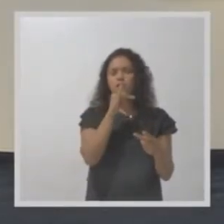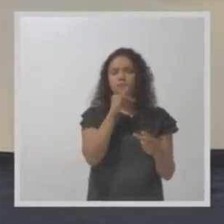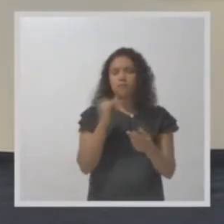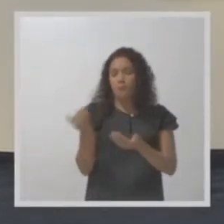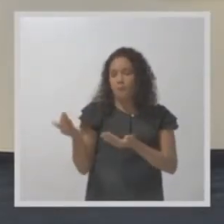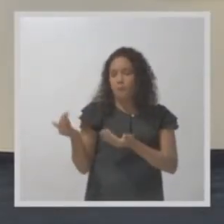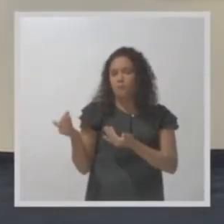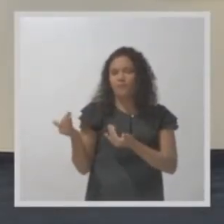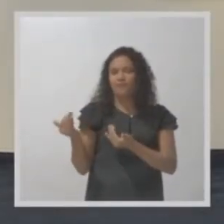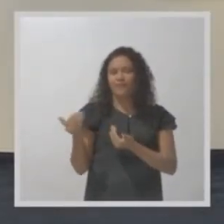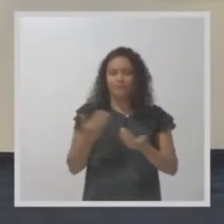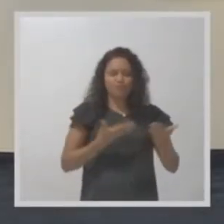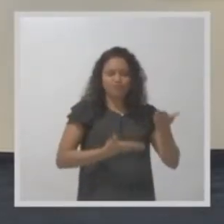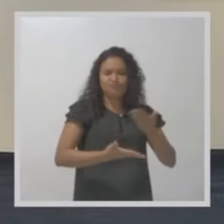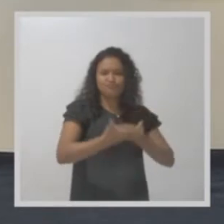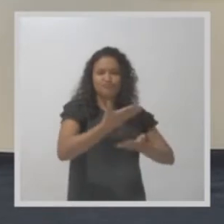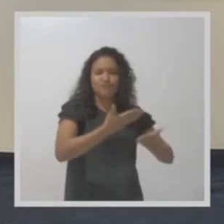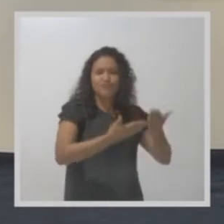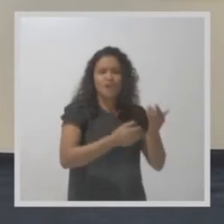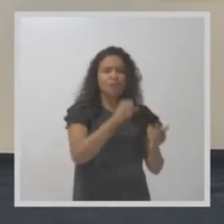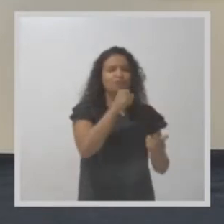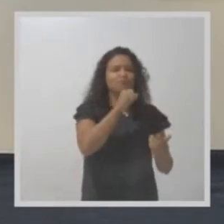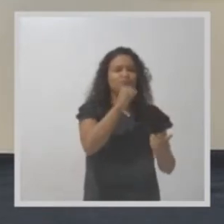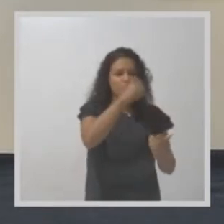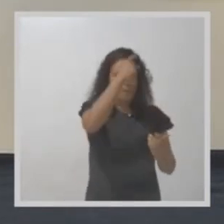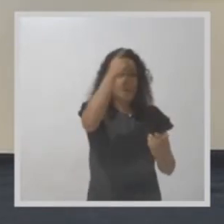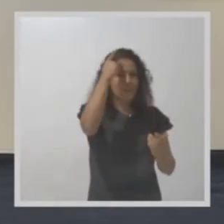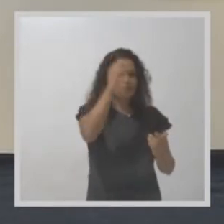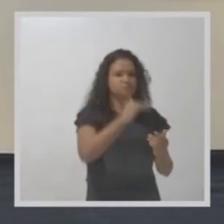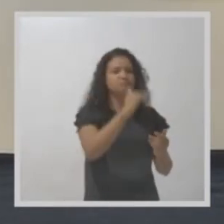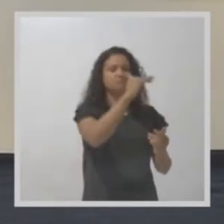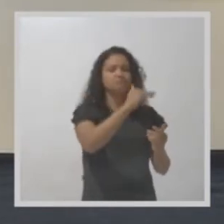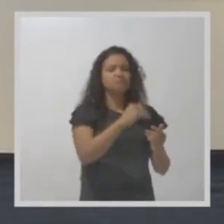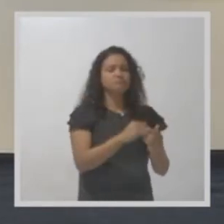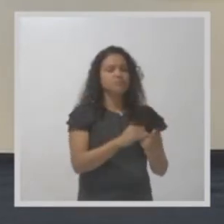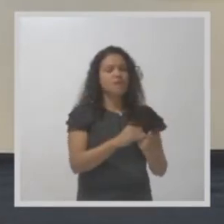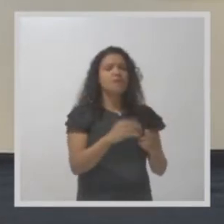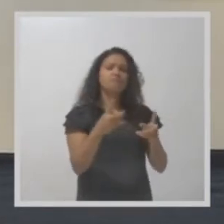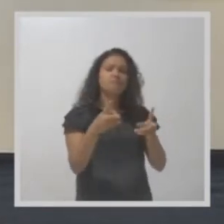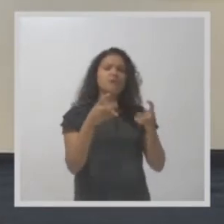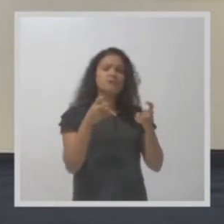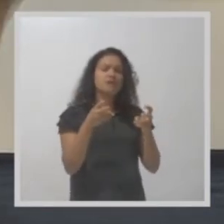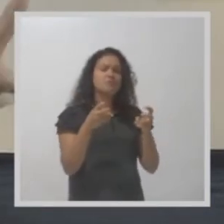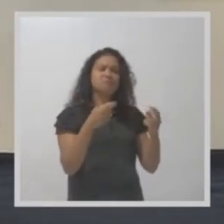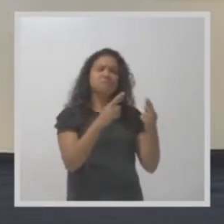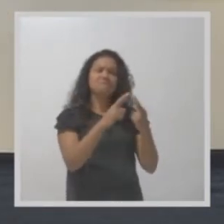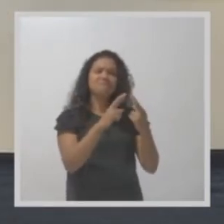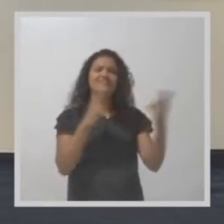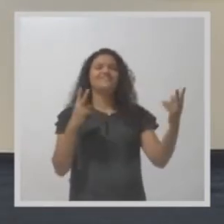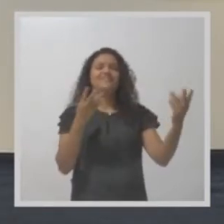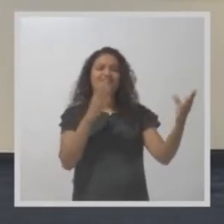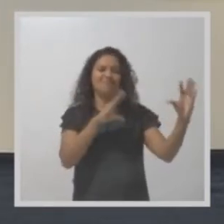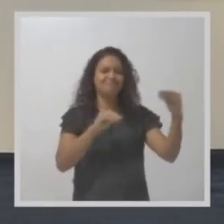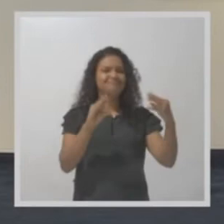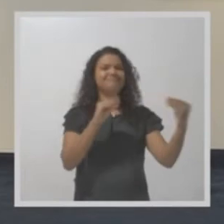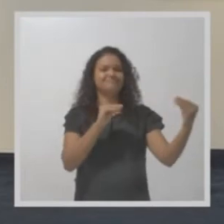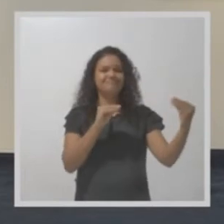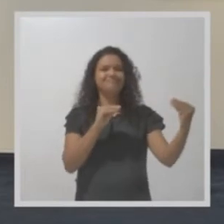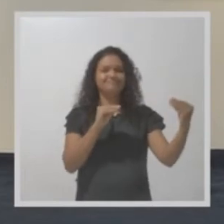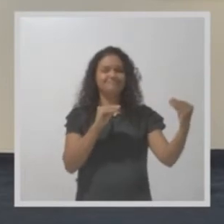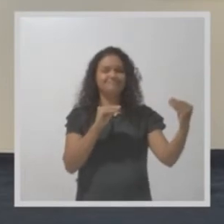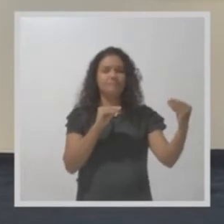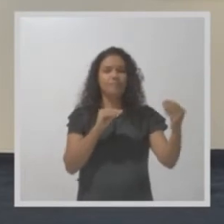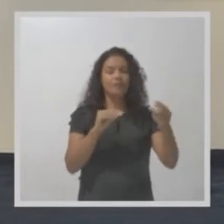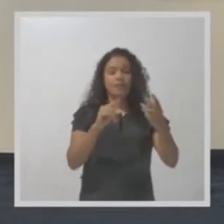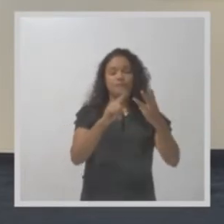essa diferença também na linguagem. O gênero, se é uma menina, se é um menino, também